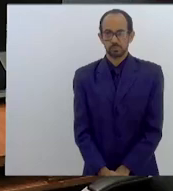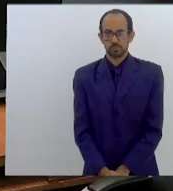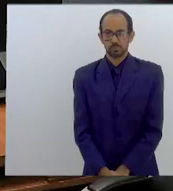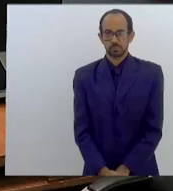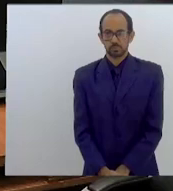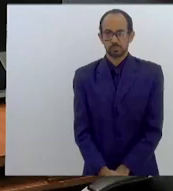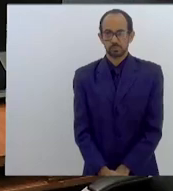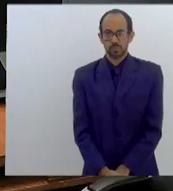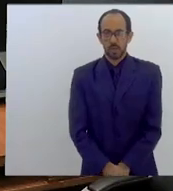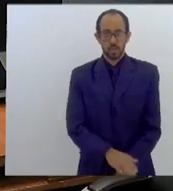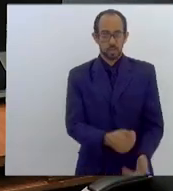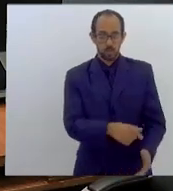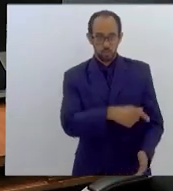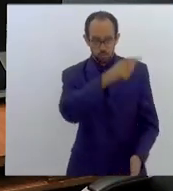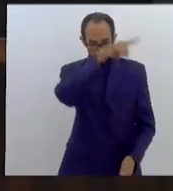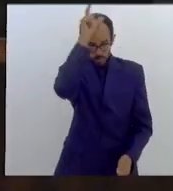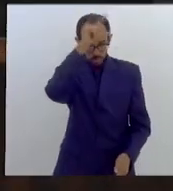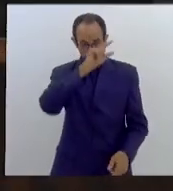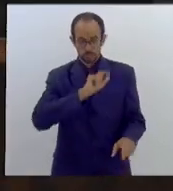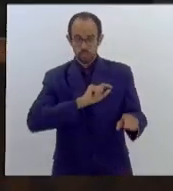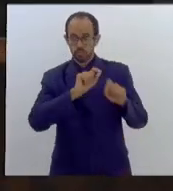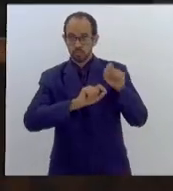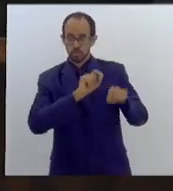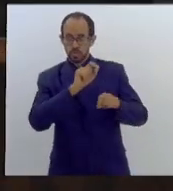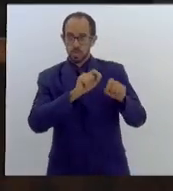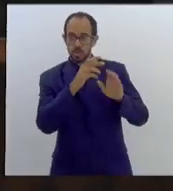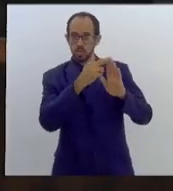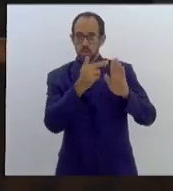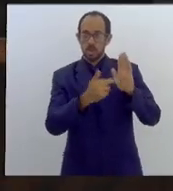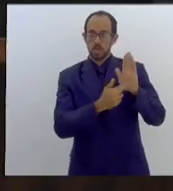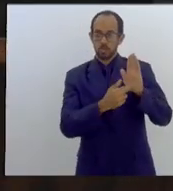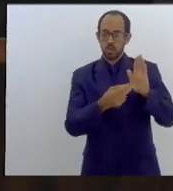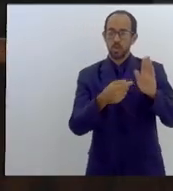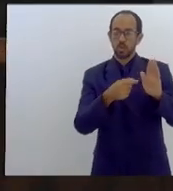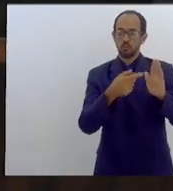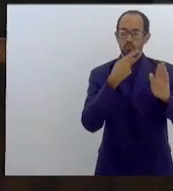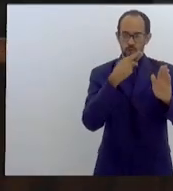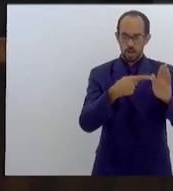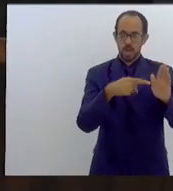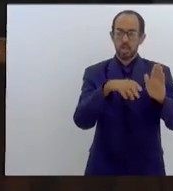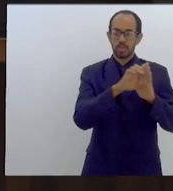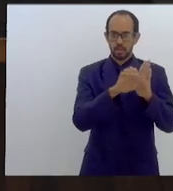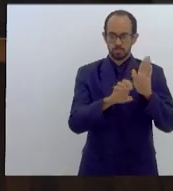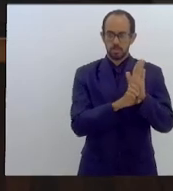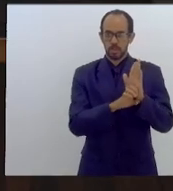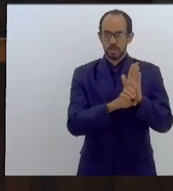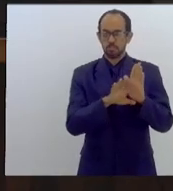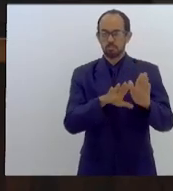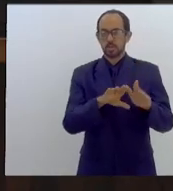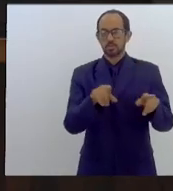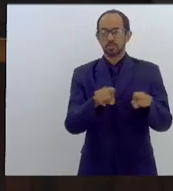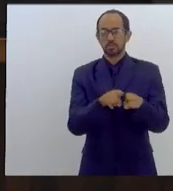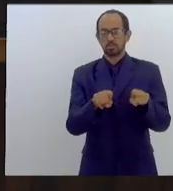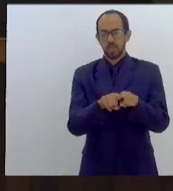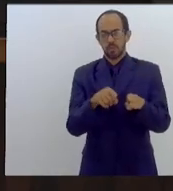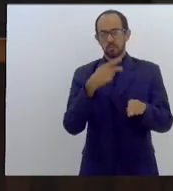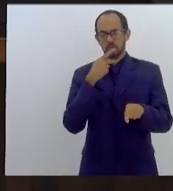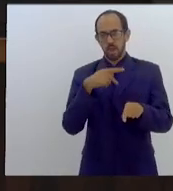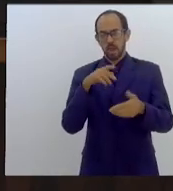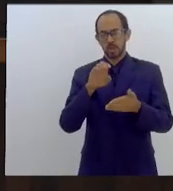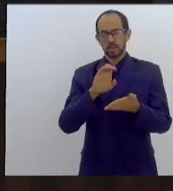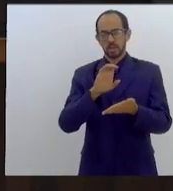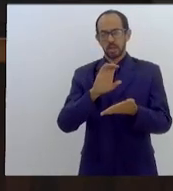Então, Luiz, está dizendo o seguinte, o parecer cita a emenda de Vossa Excelência, mas o parecer também fala que já está na a